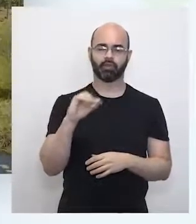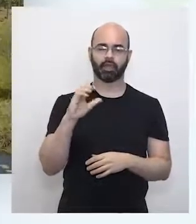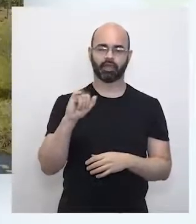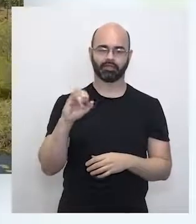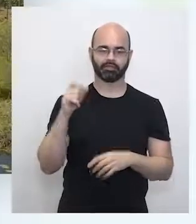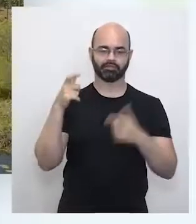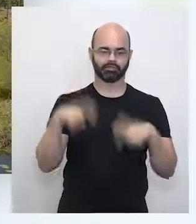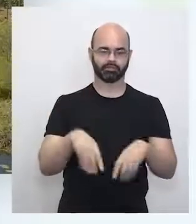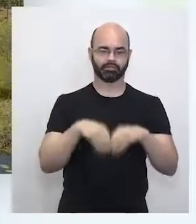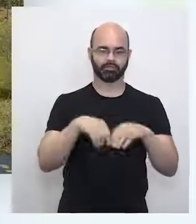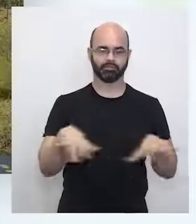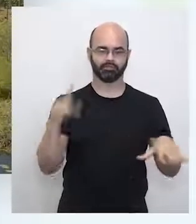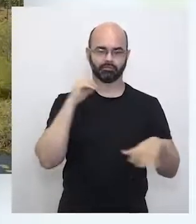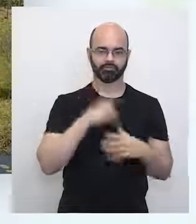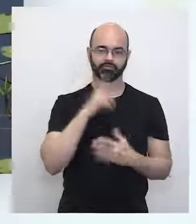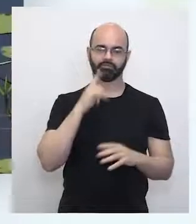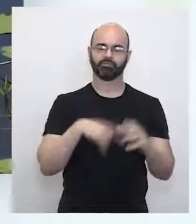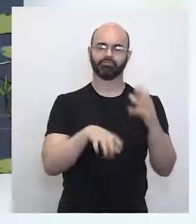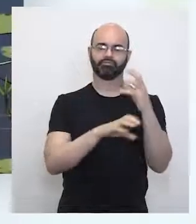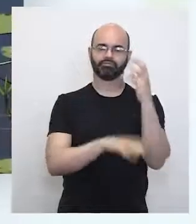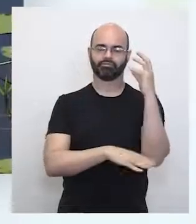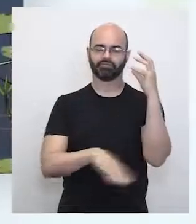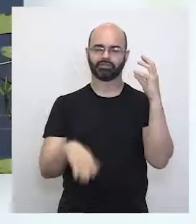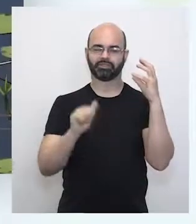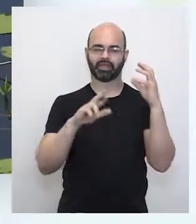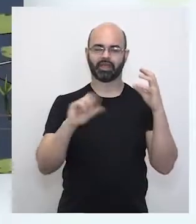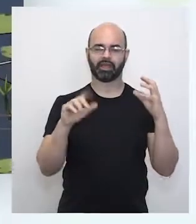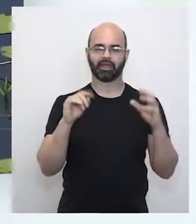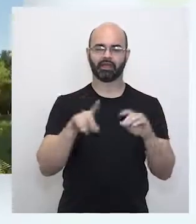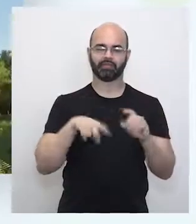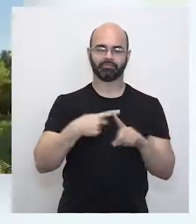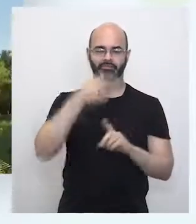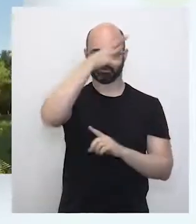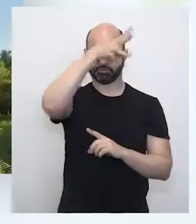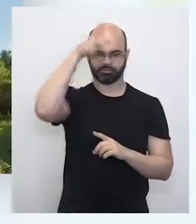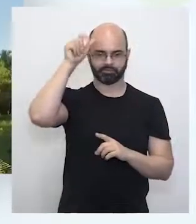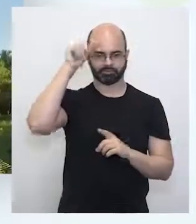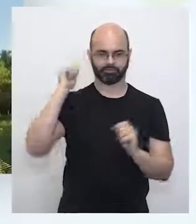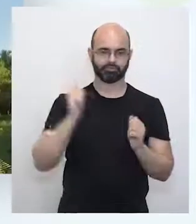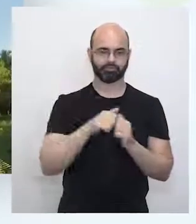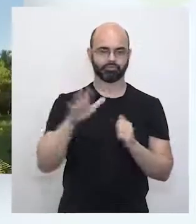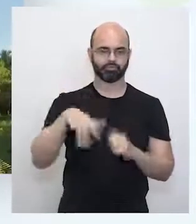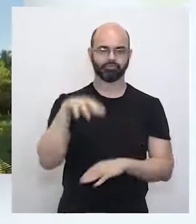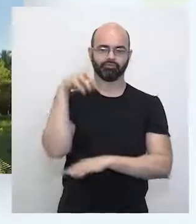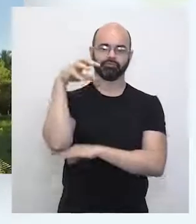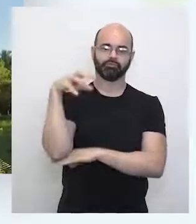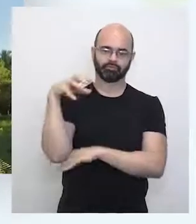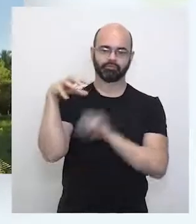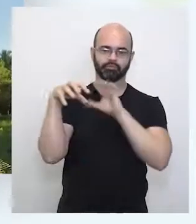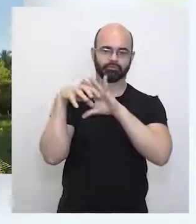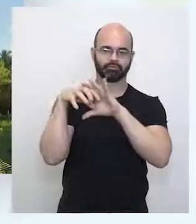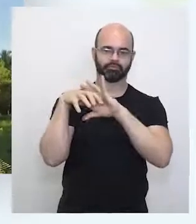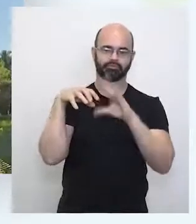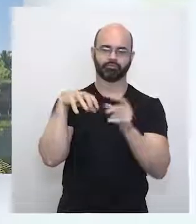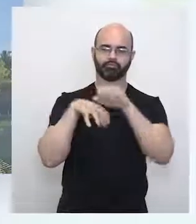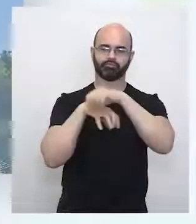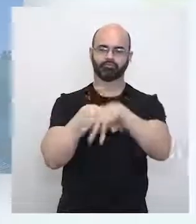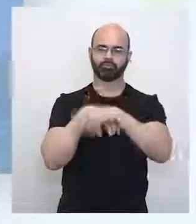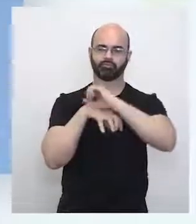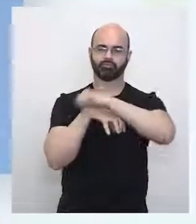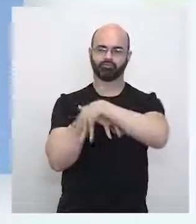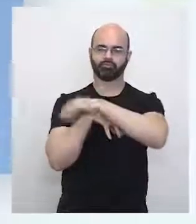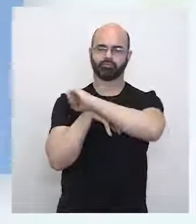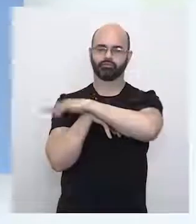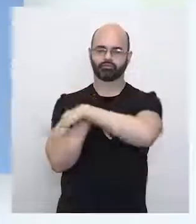transição, onde Caatinga, Cerrado e Amazônia se encontram. Esta palmeira pode chegar a 30 metros de altura